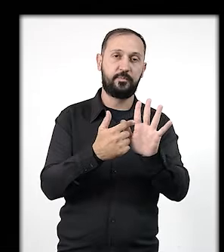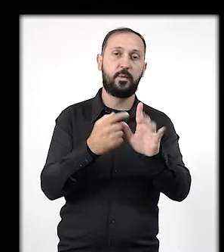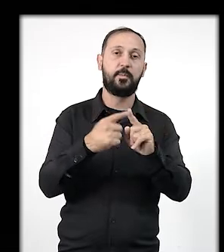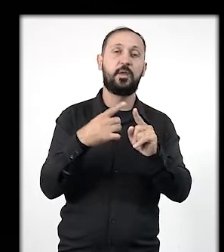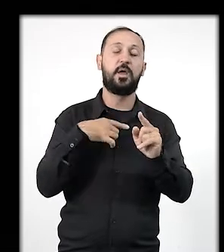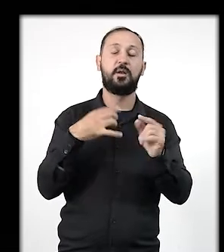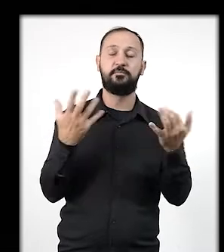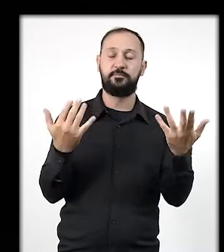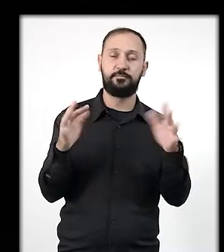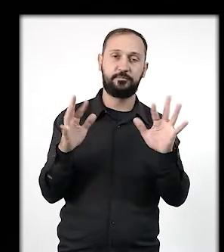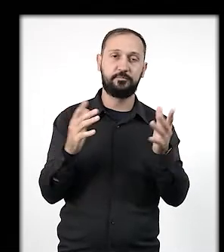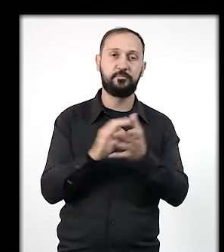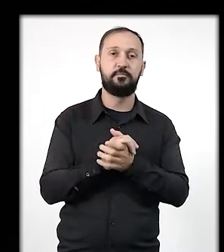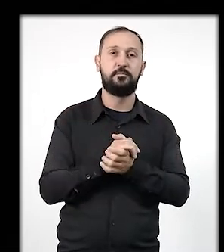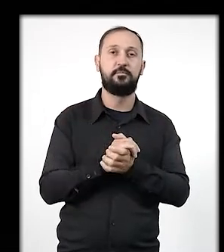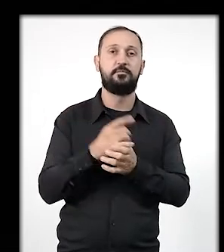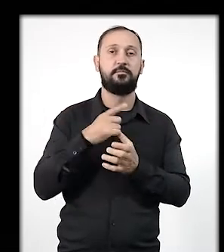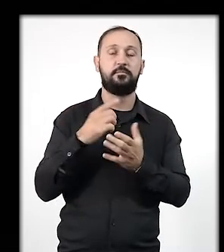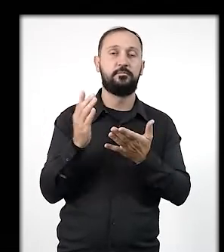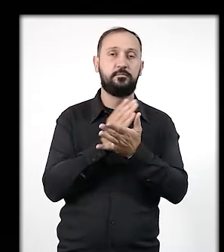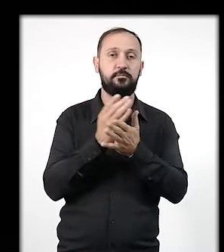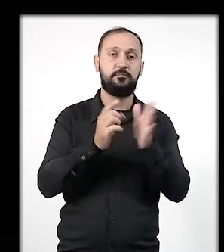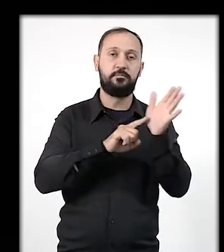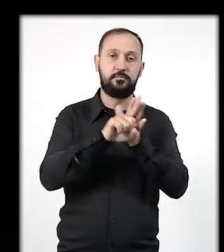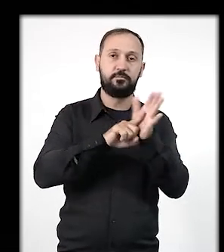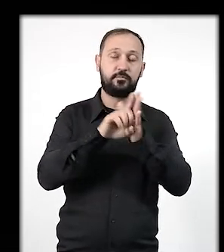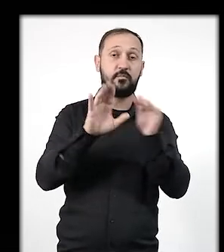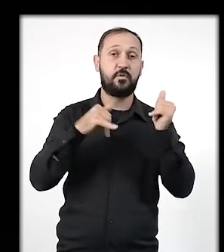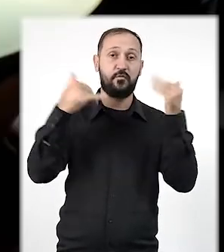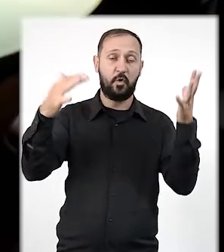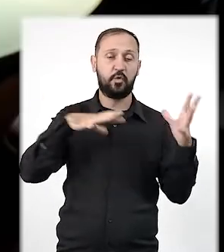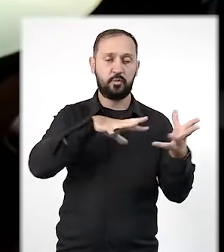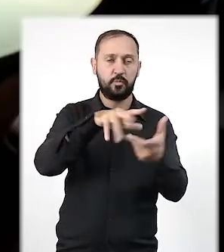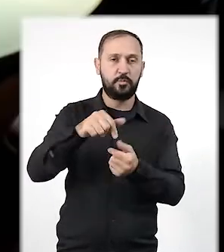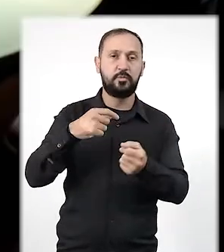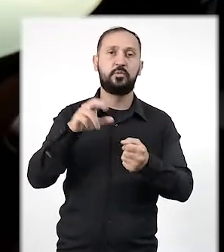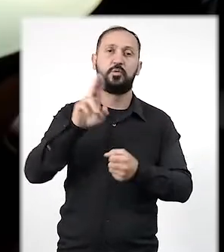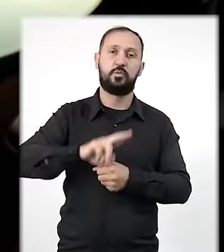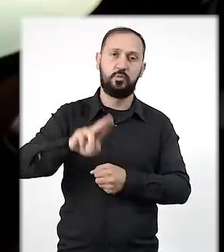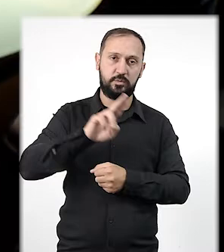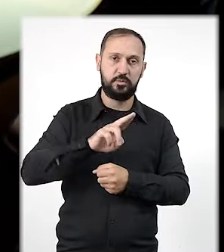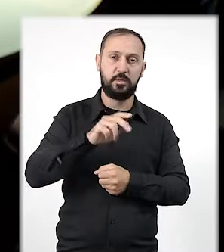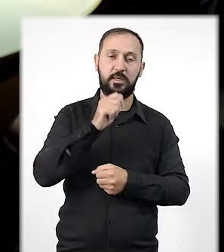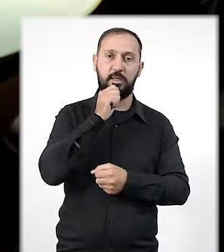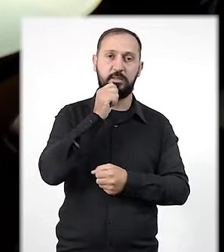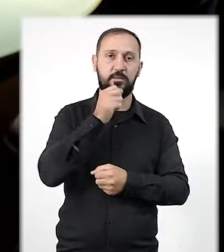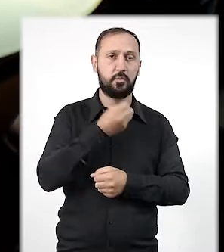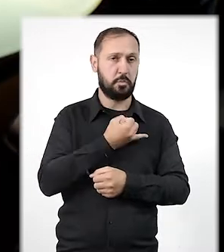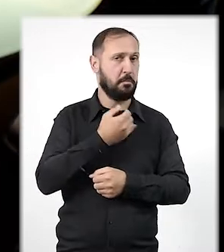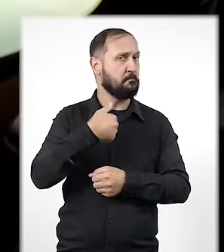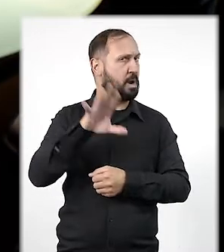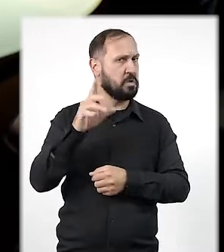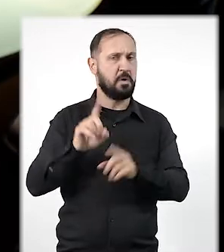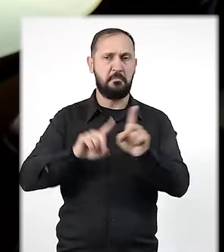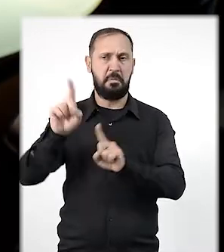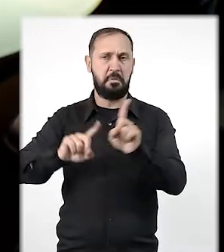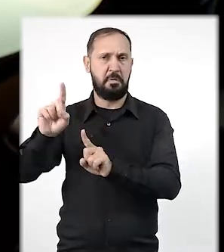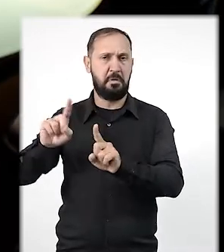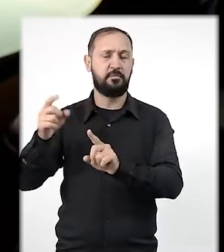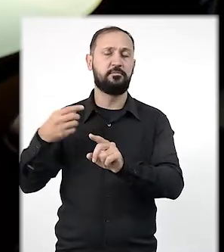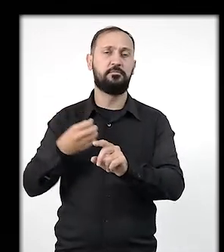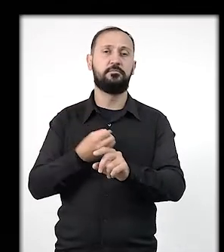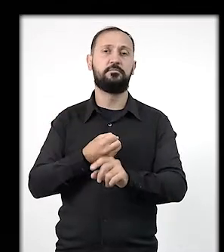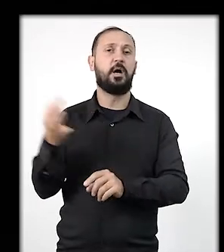era totalmente manual, né? Então existem pesquisas internacionais que trabalham com amostras ainda maiores do que a nossa,